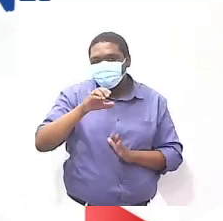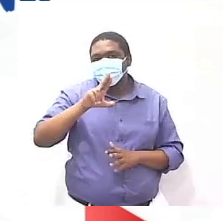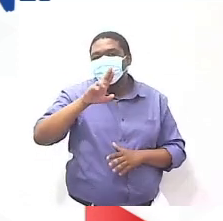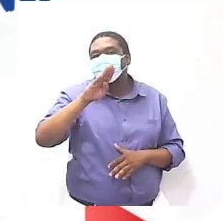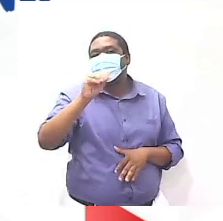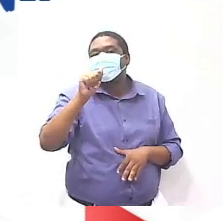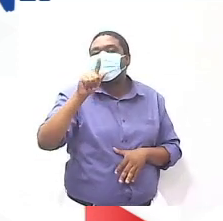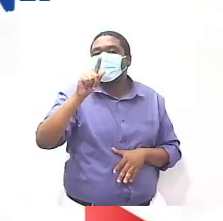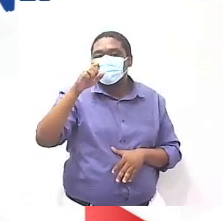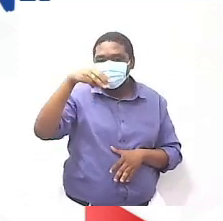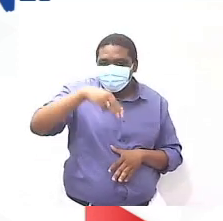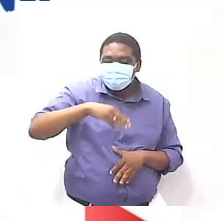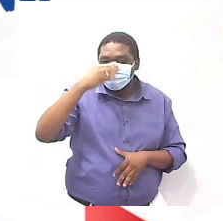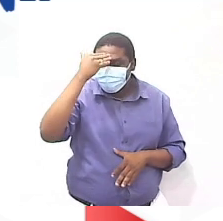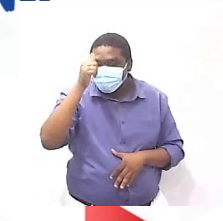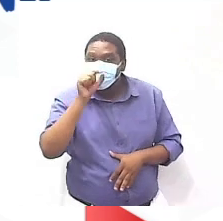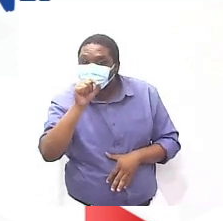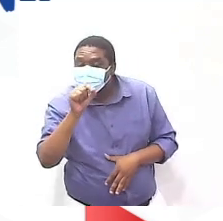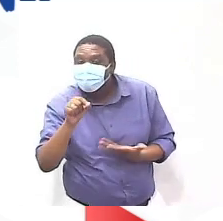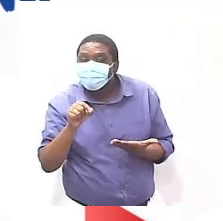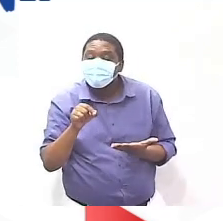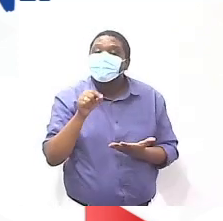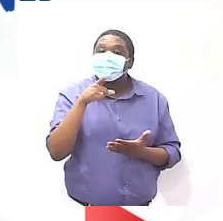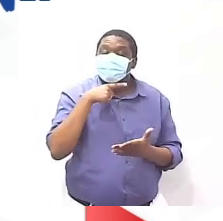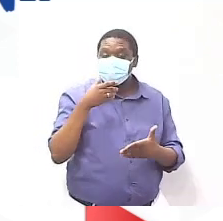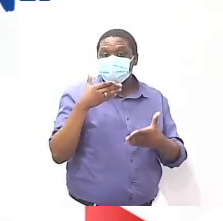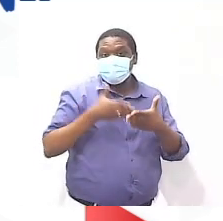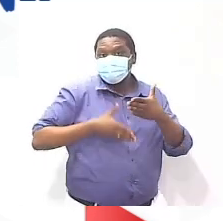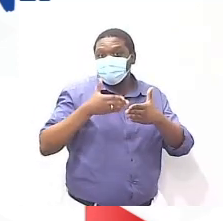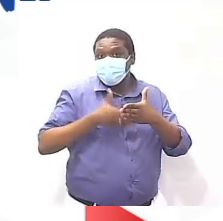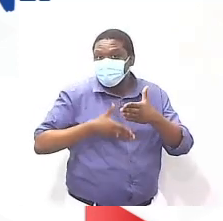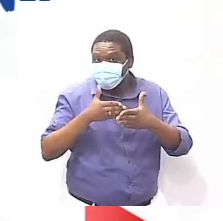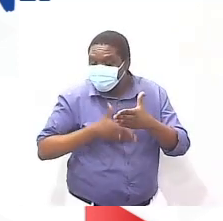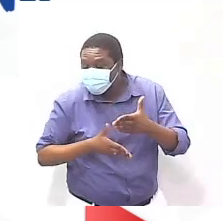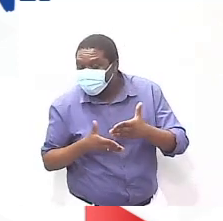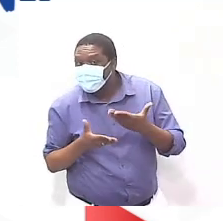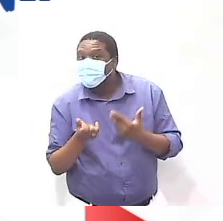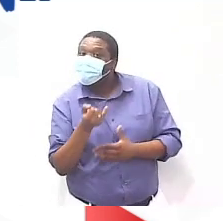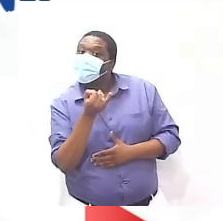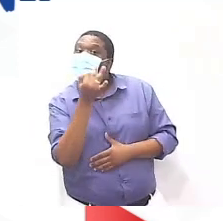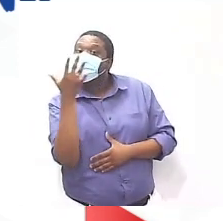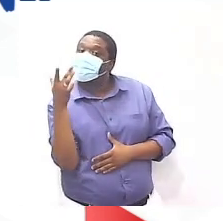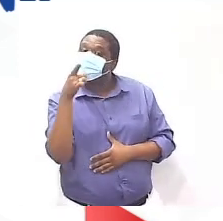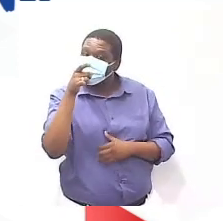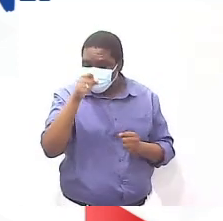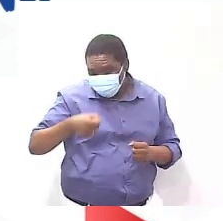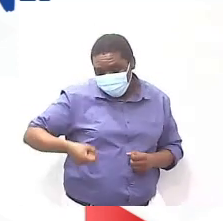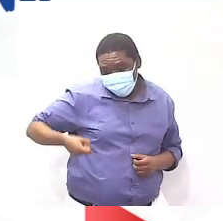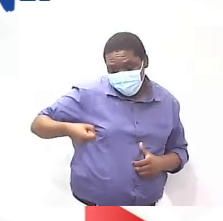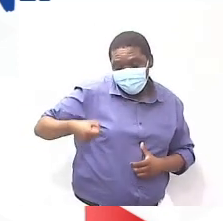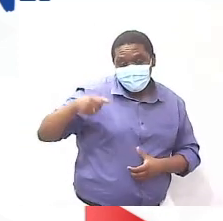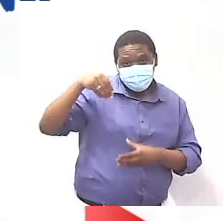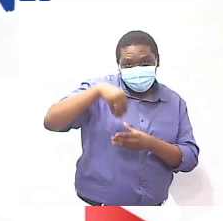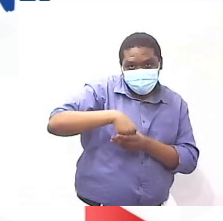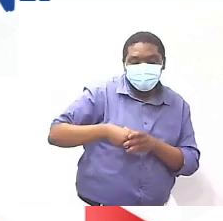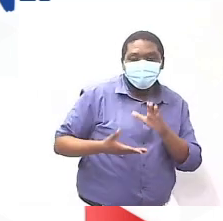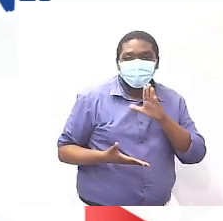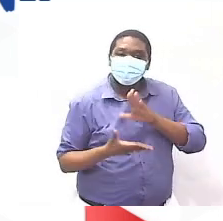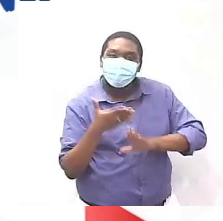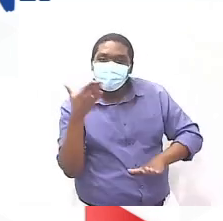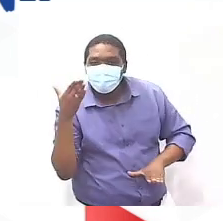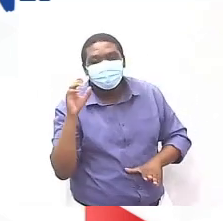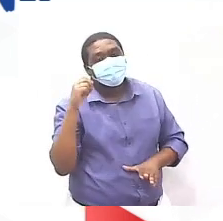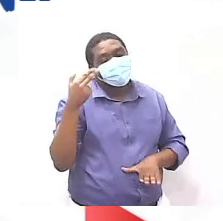de cobrar você o limite de litragem que você pode levar durante uma viagem